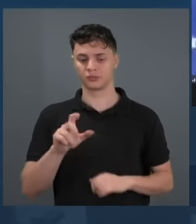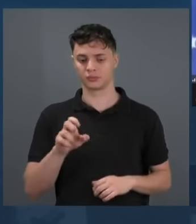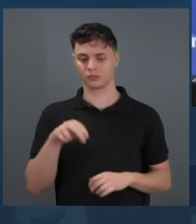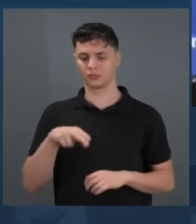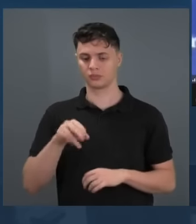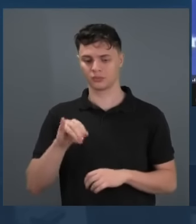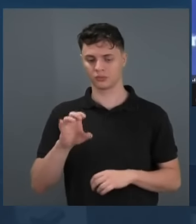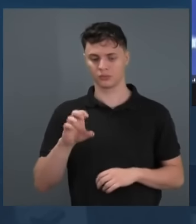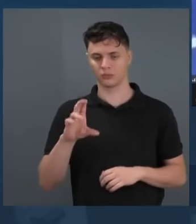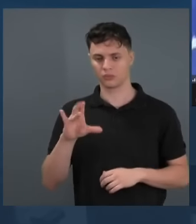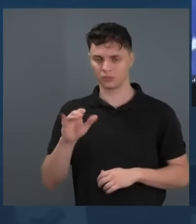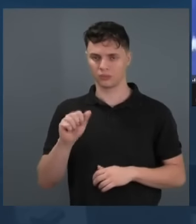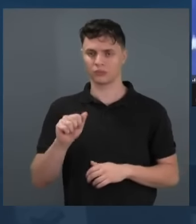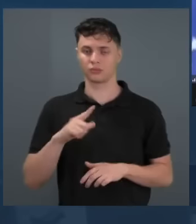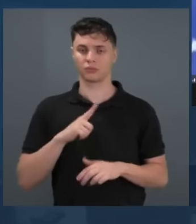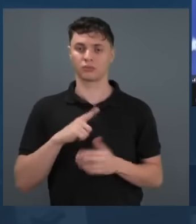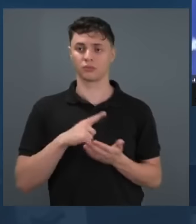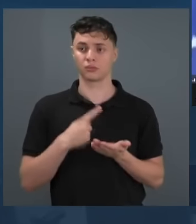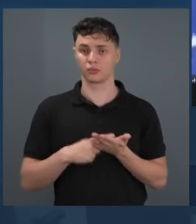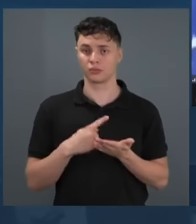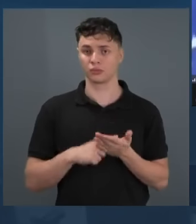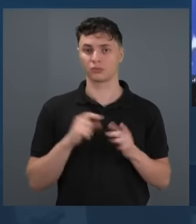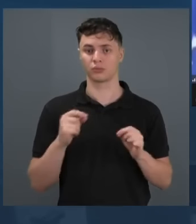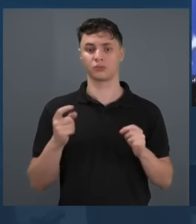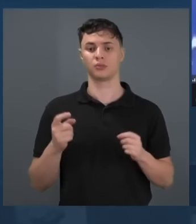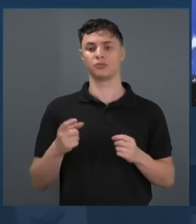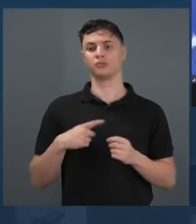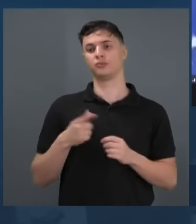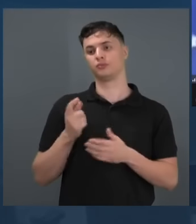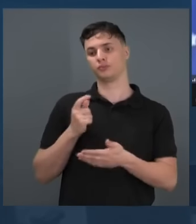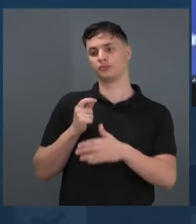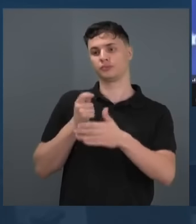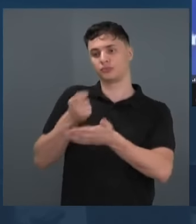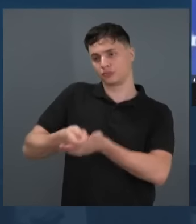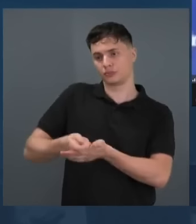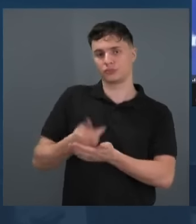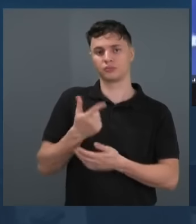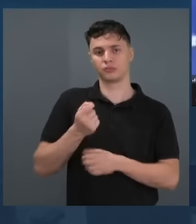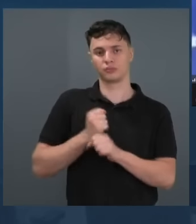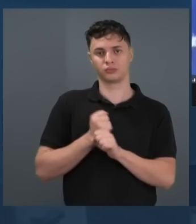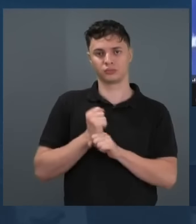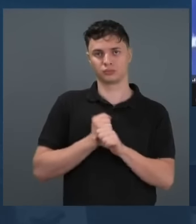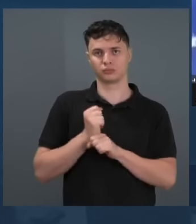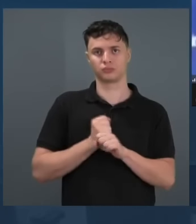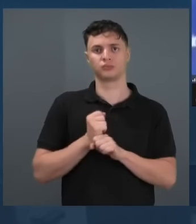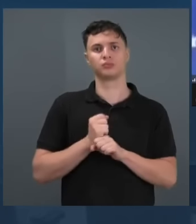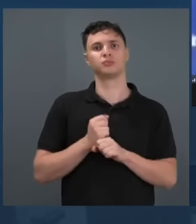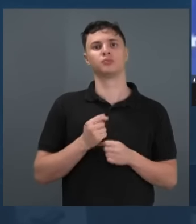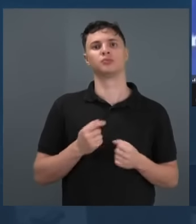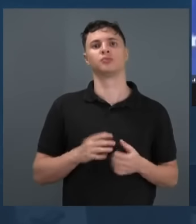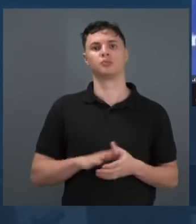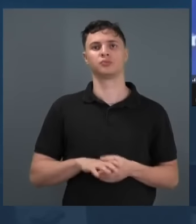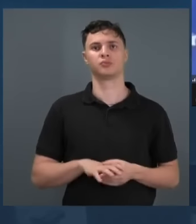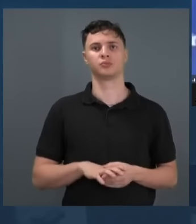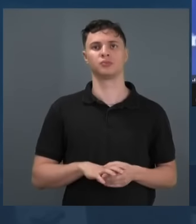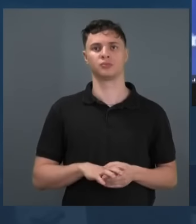com compromisso de devolução em 20 anos. Olha só isso